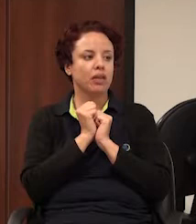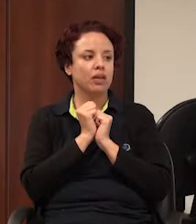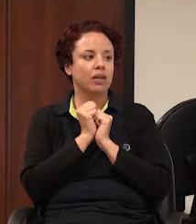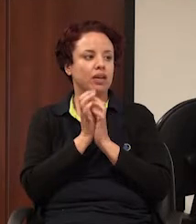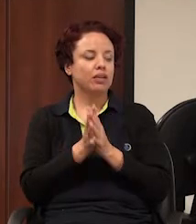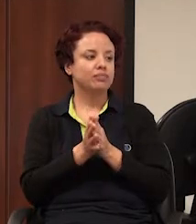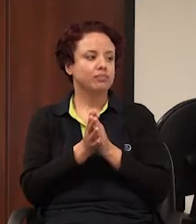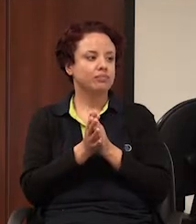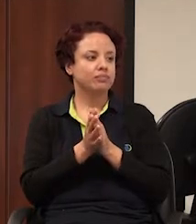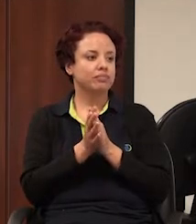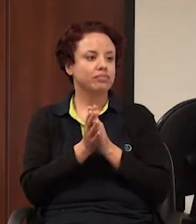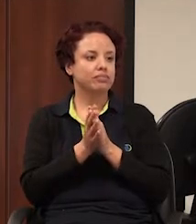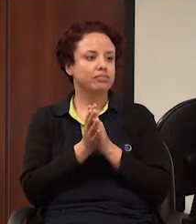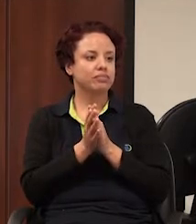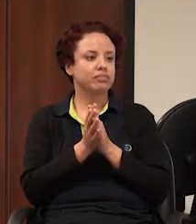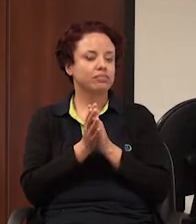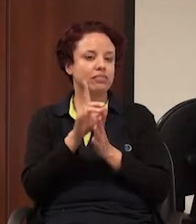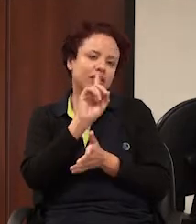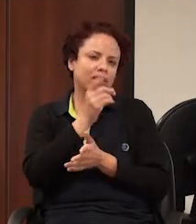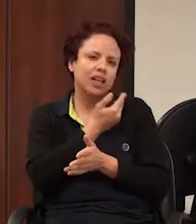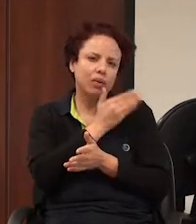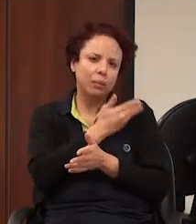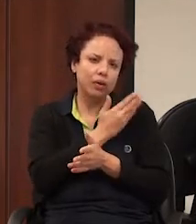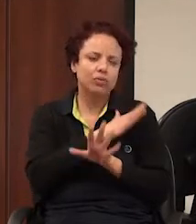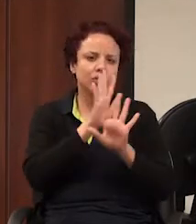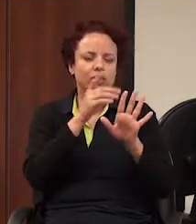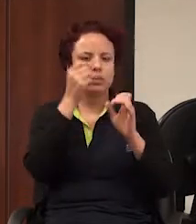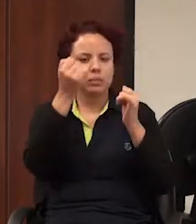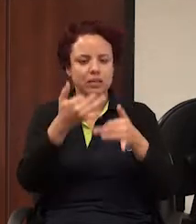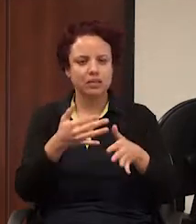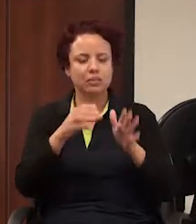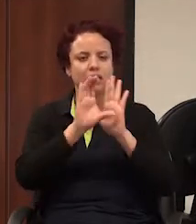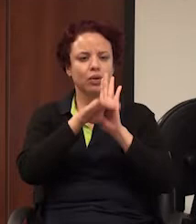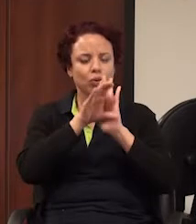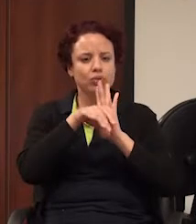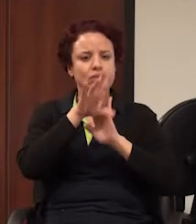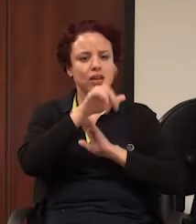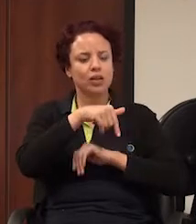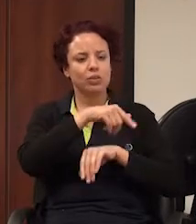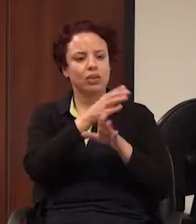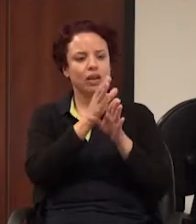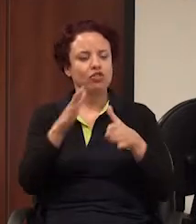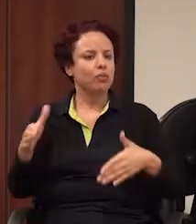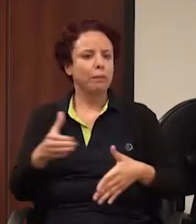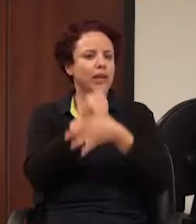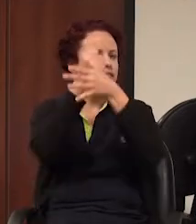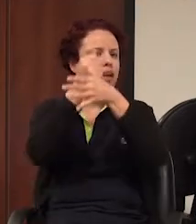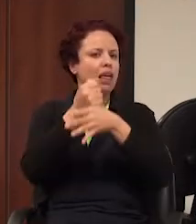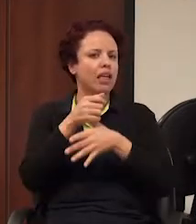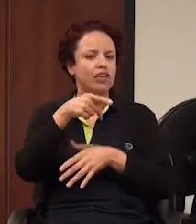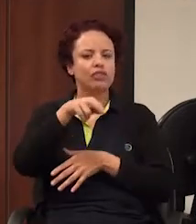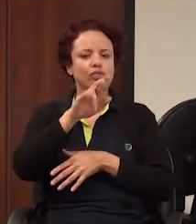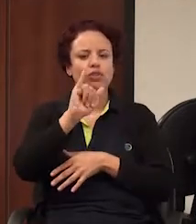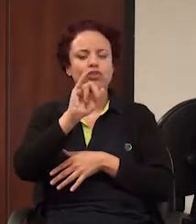não entendam pelo lado preconceituoso, mas de privilégios que realmente essas pessoas precisariam ter